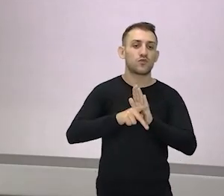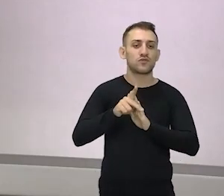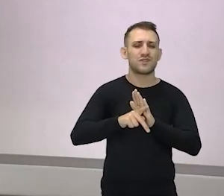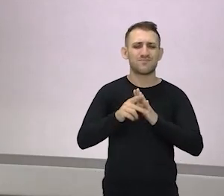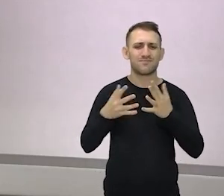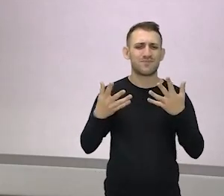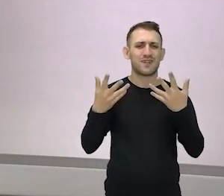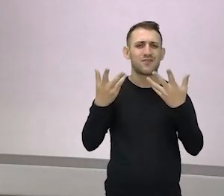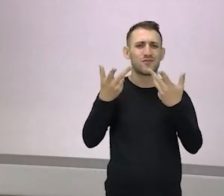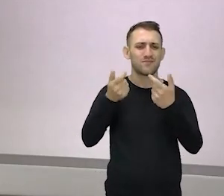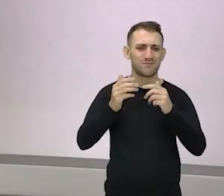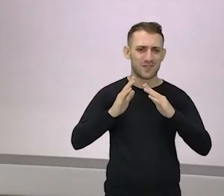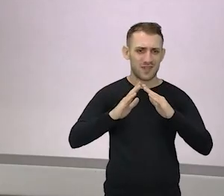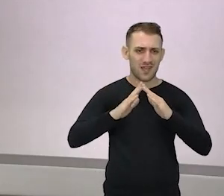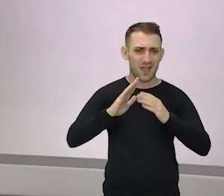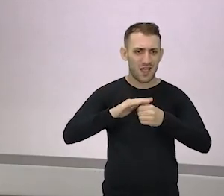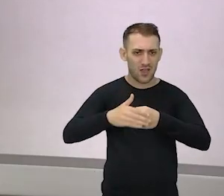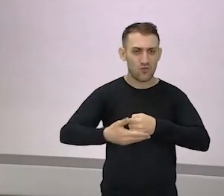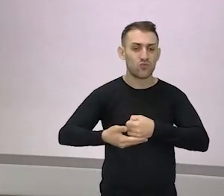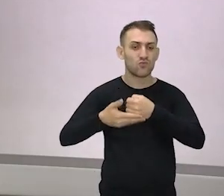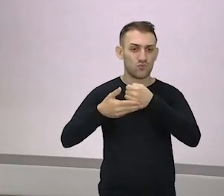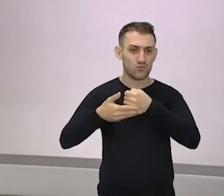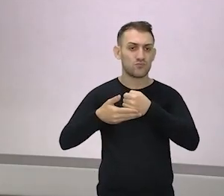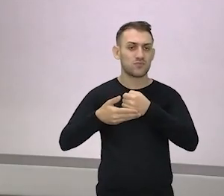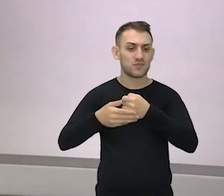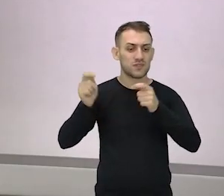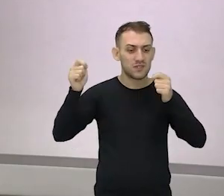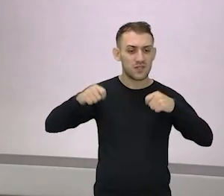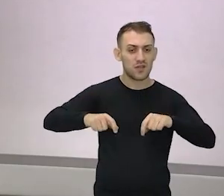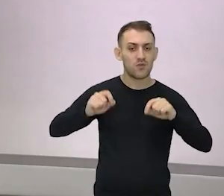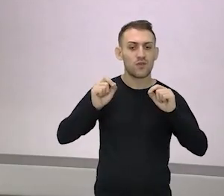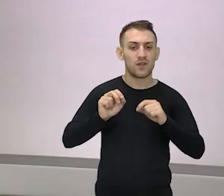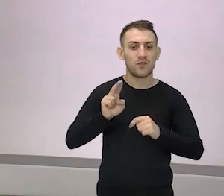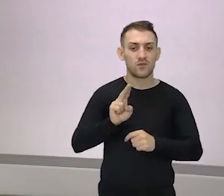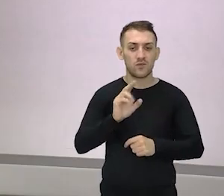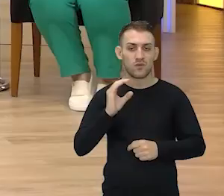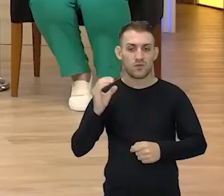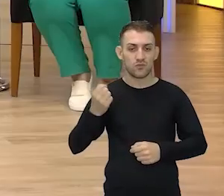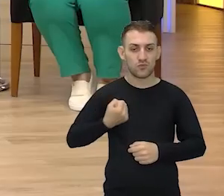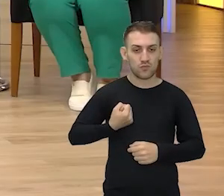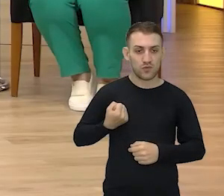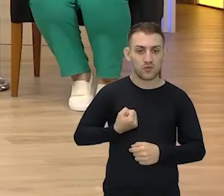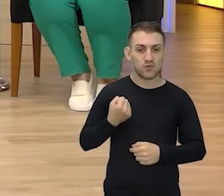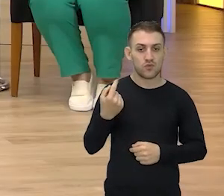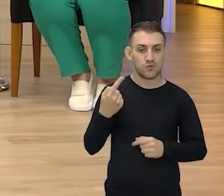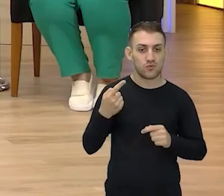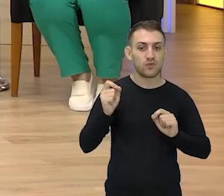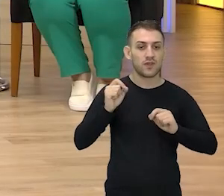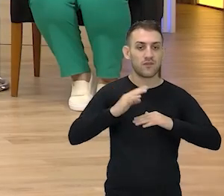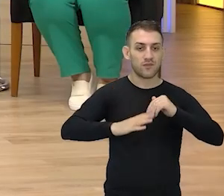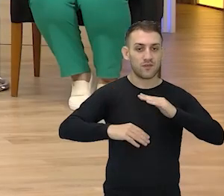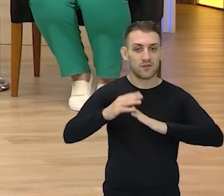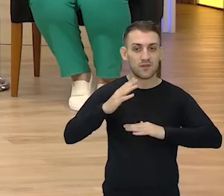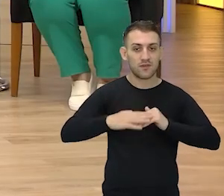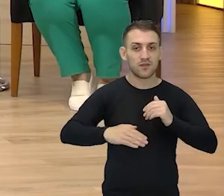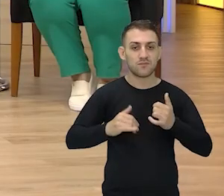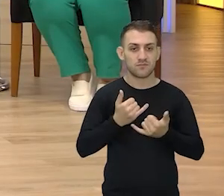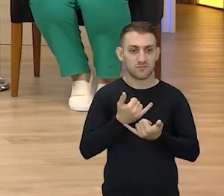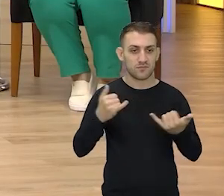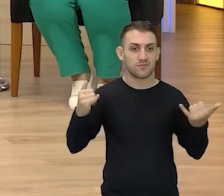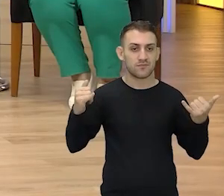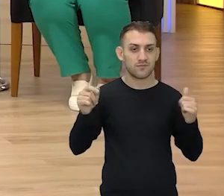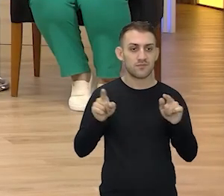sensacional, Casa Sustentável, que se encontra aí na unidade curricular de número 1, Eficiência Energética